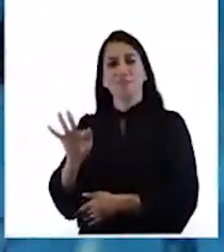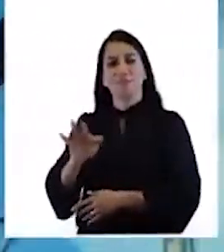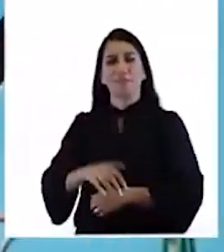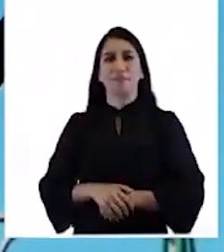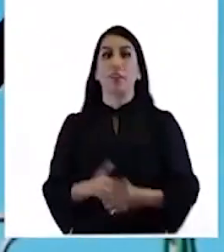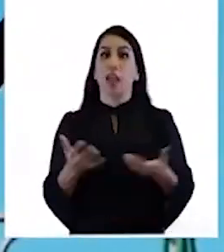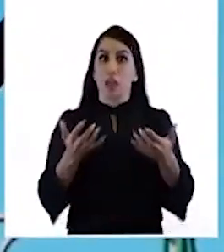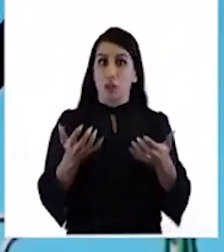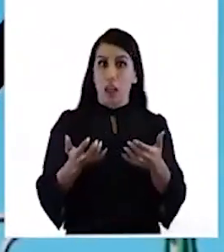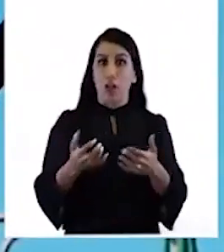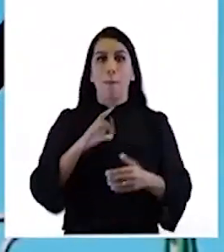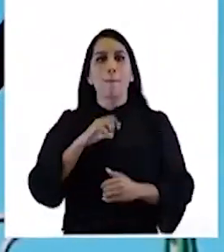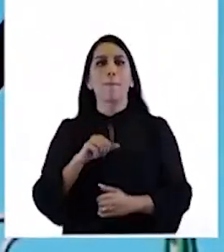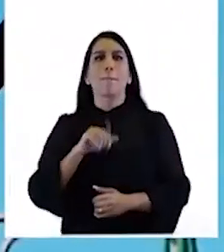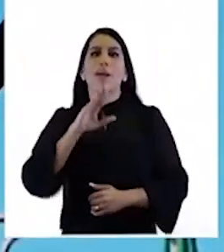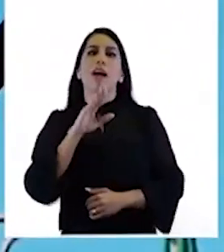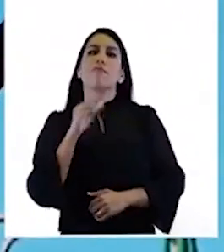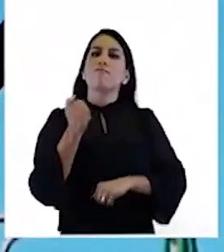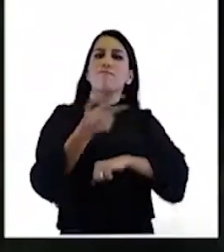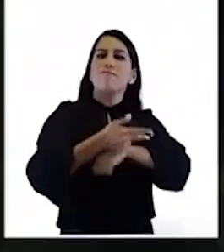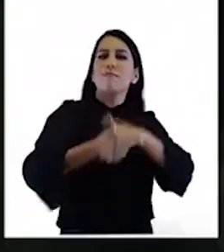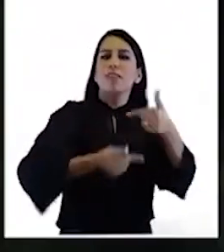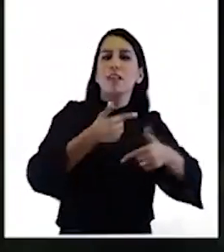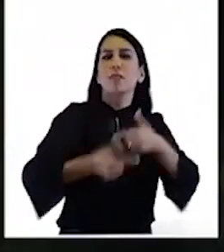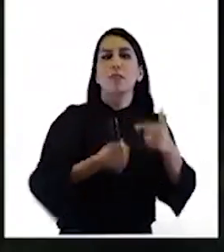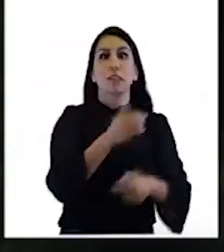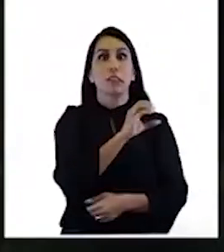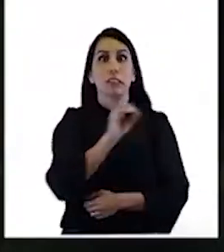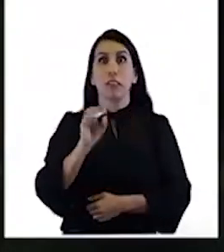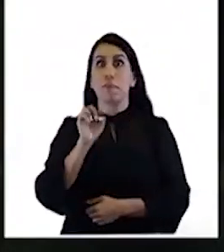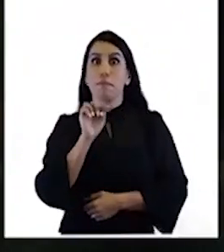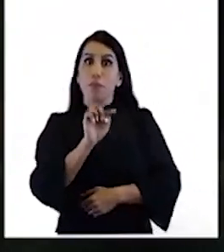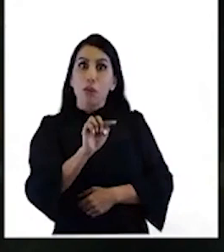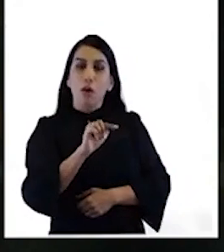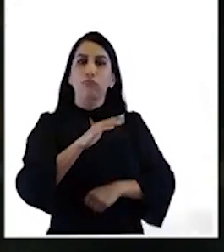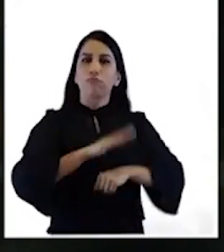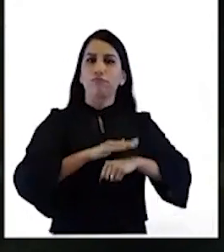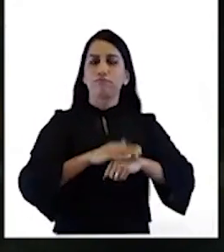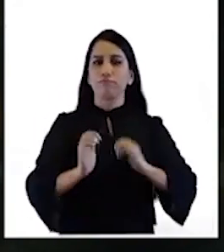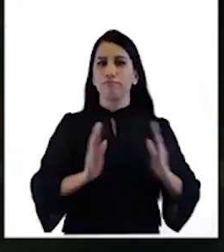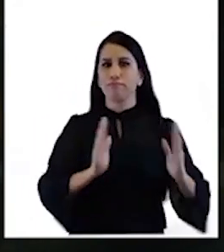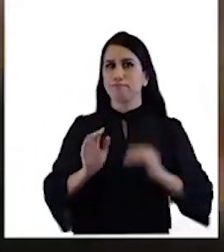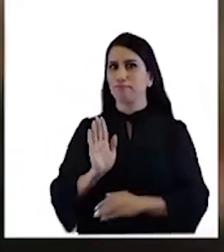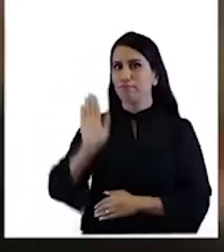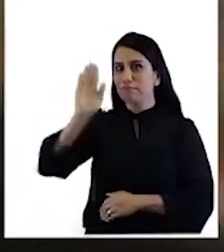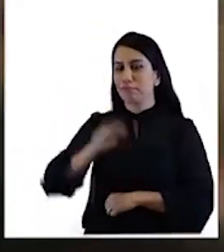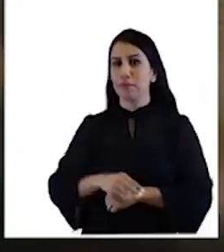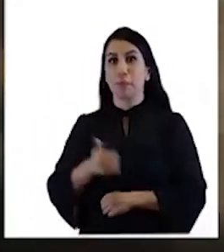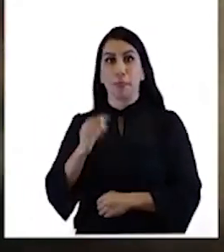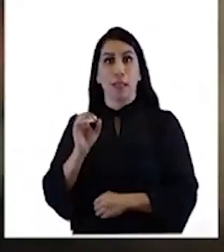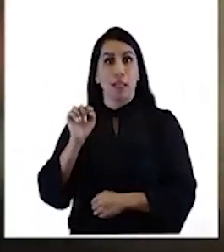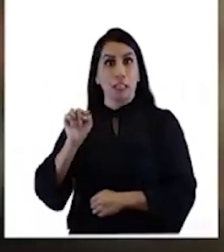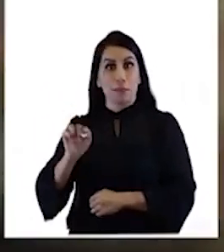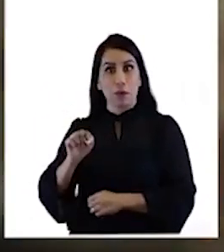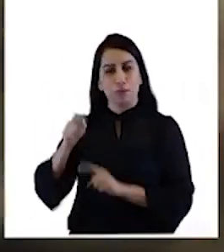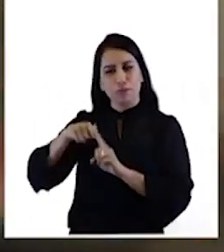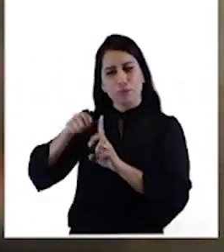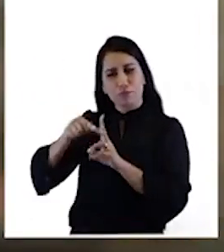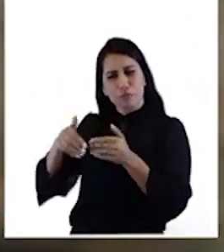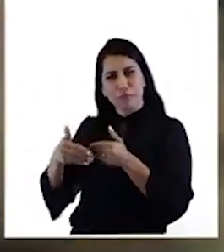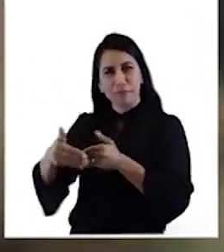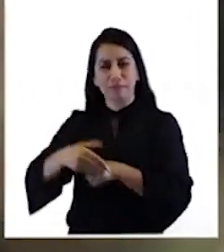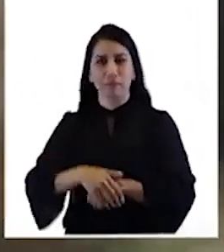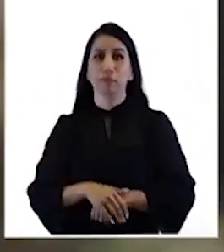Quero criar 100 mil vagas durante o mandato. 10 mil já nos primeiros meses. Para isso,